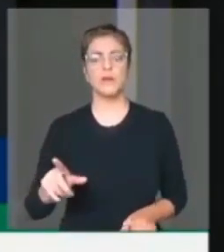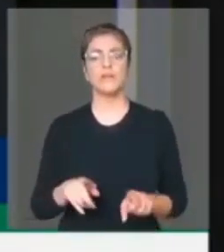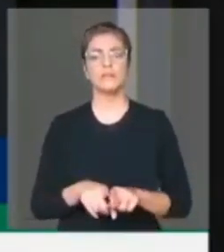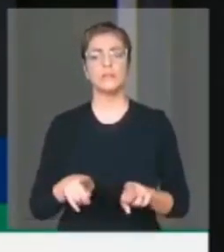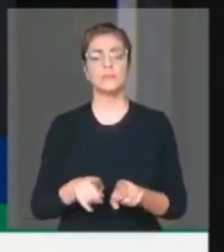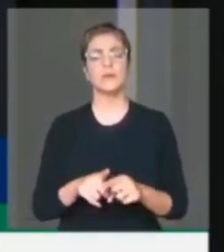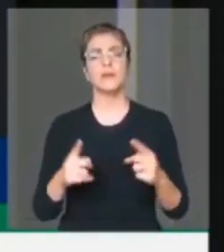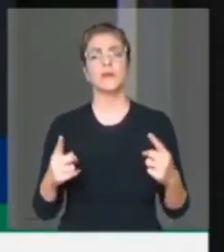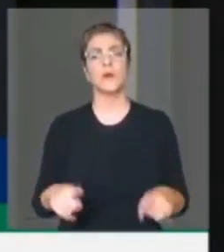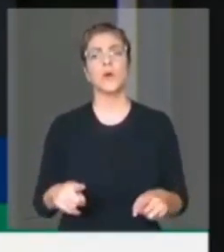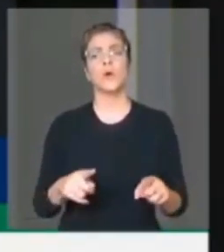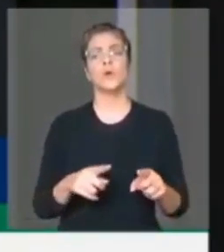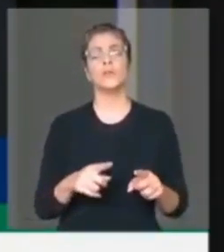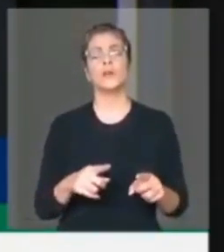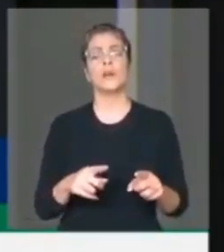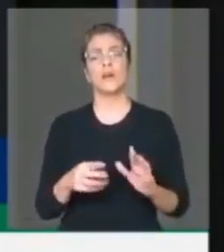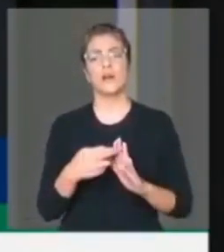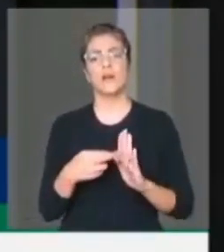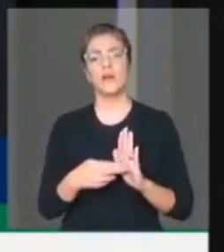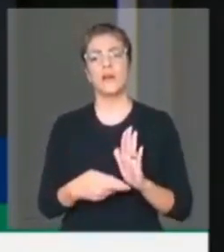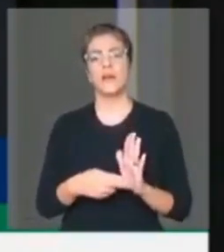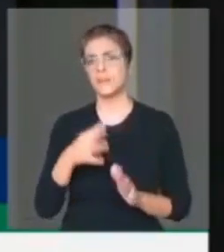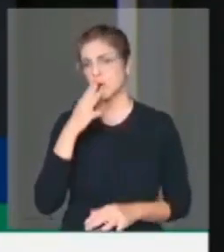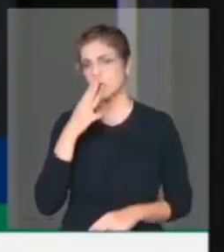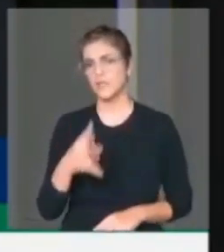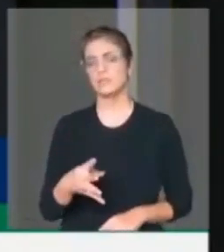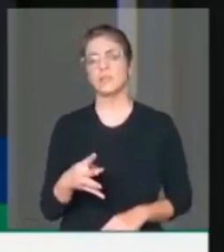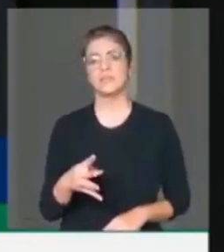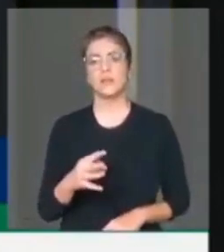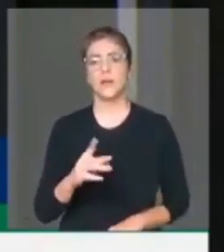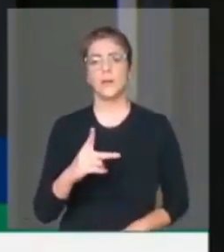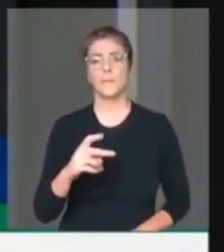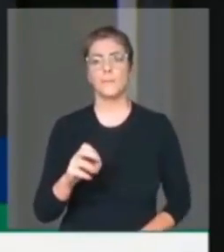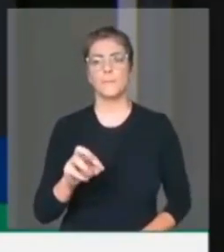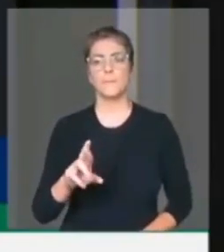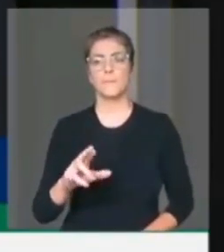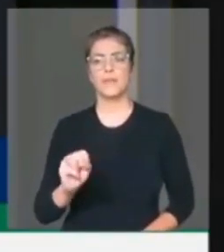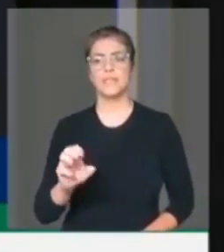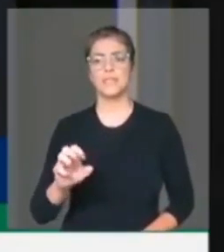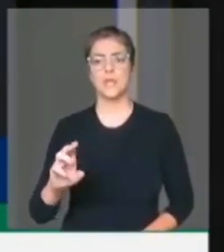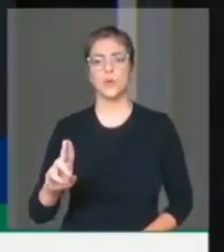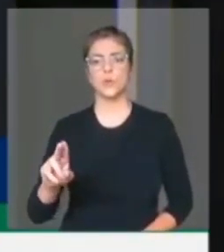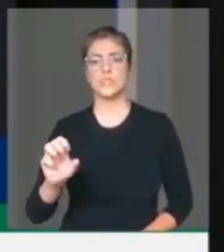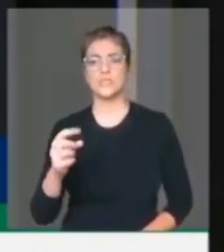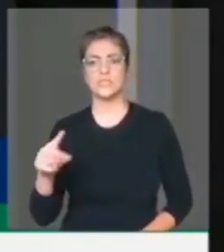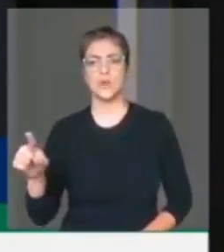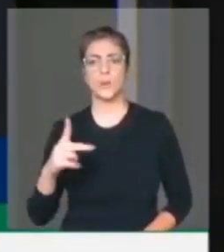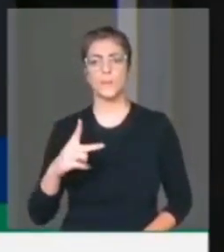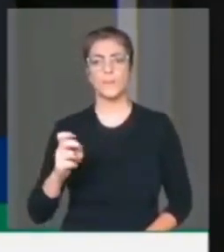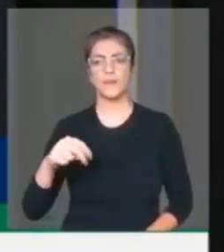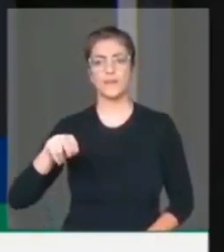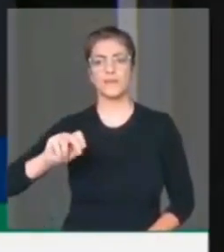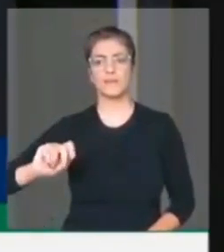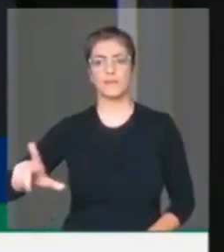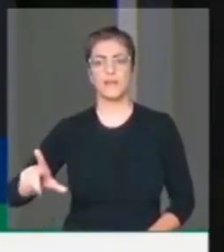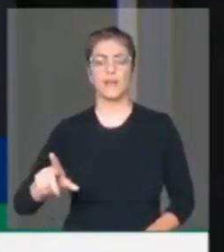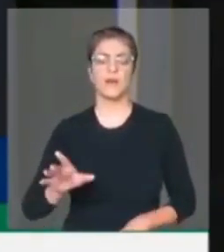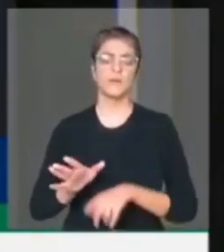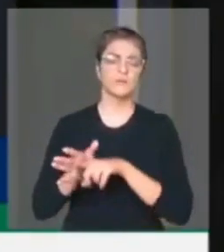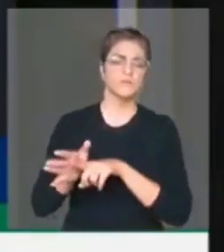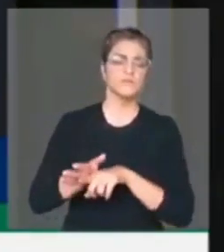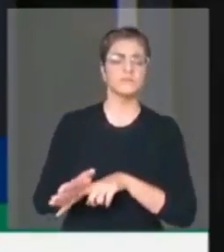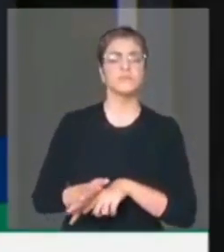sistema acusatório, que tem as fases muito bem definidas da persecução penal, onde há a produção de provas, coleta de